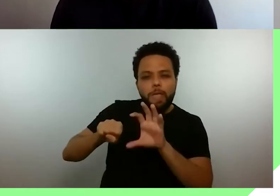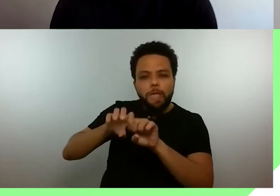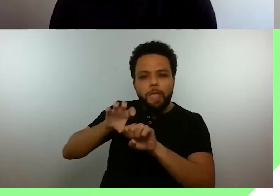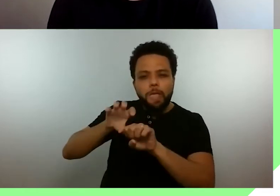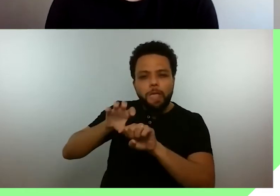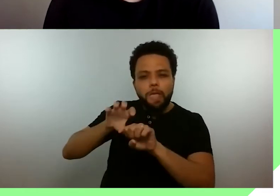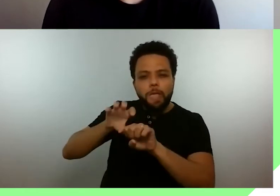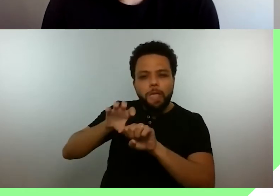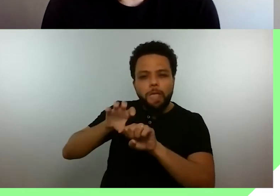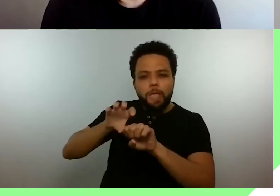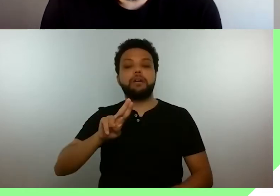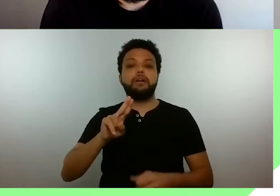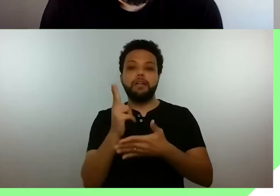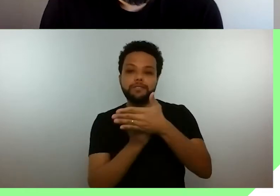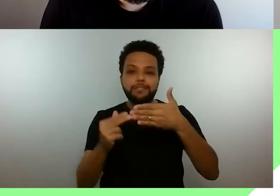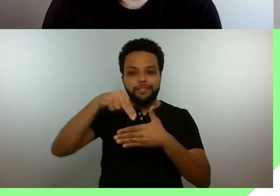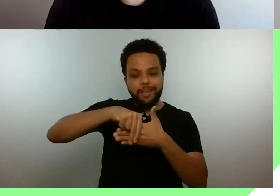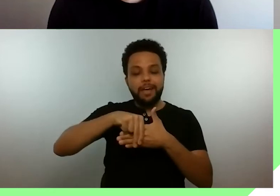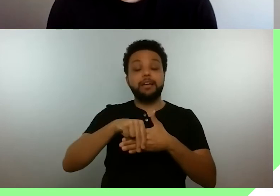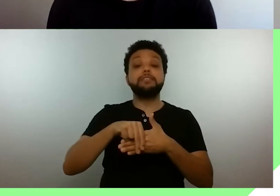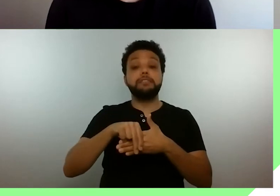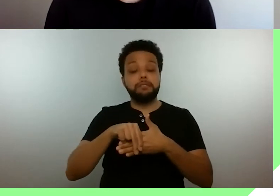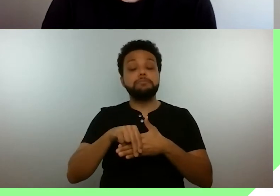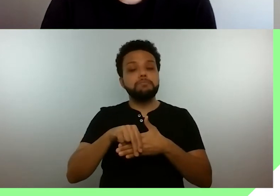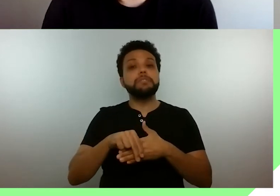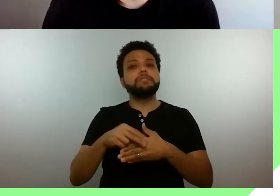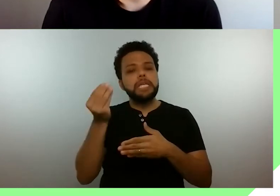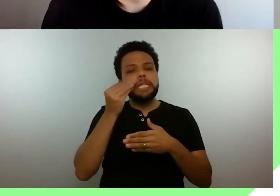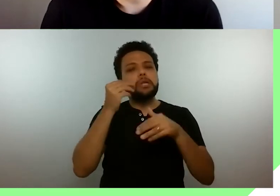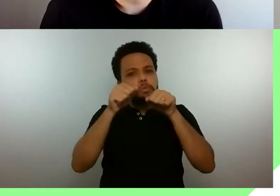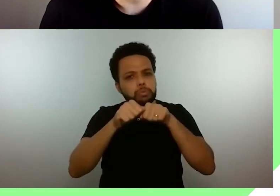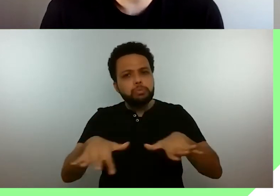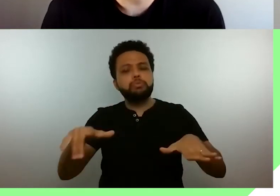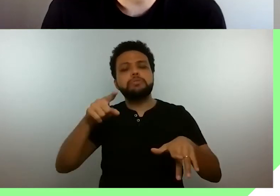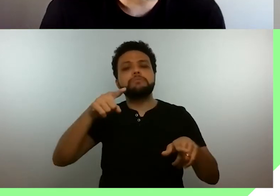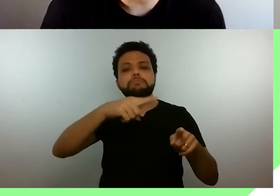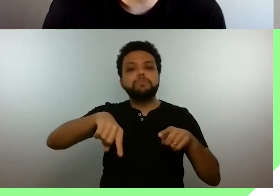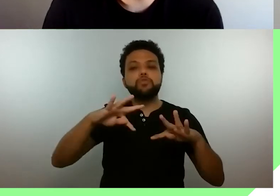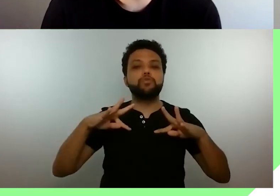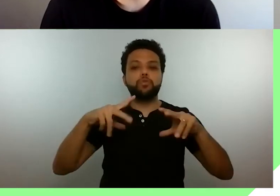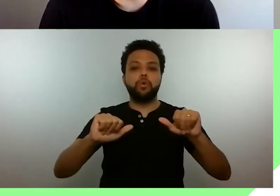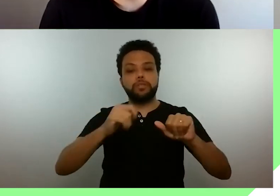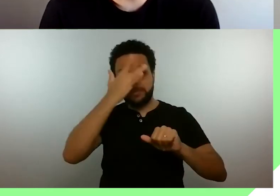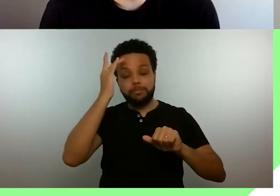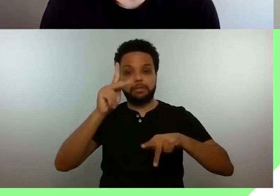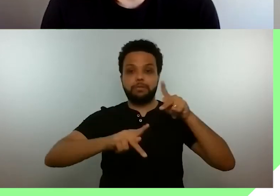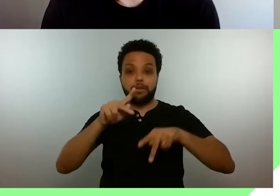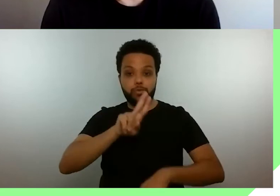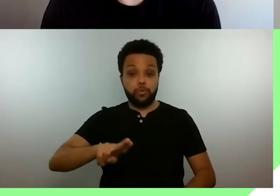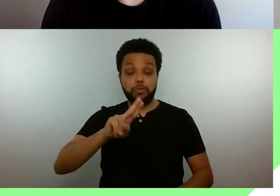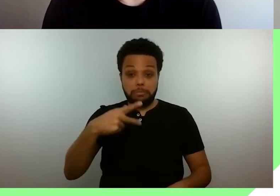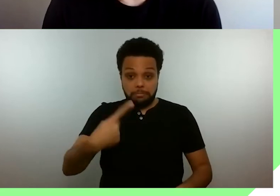experiência do usuário, para todas as populações, né? A gente está, obviamente, aqui nesse seminário trazendo uma